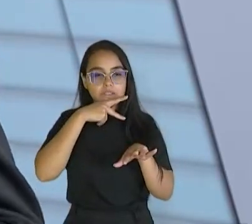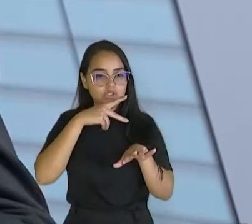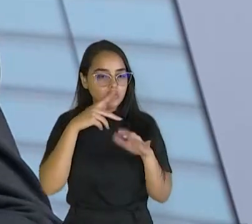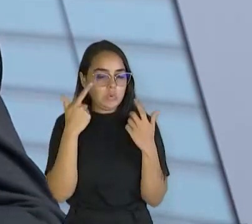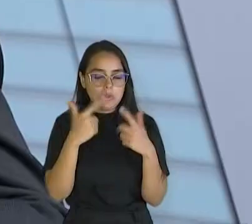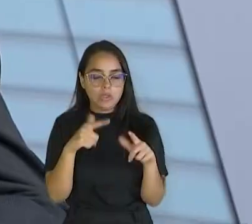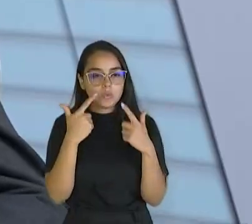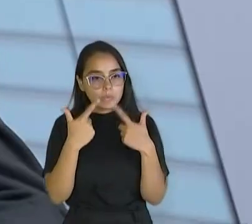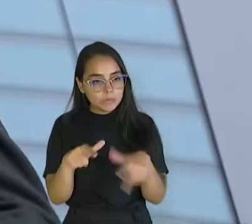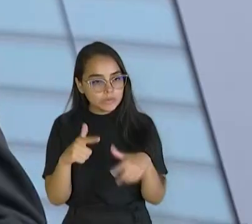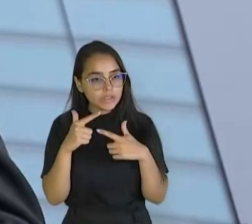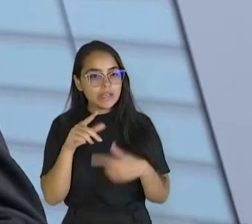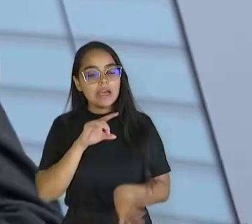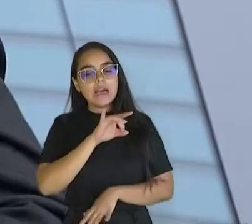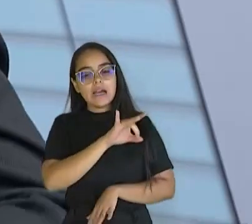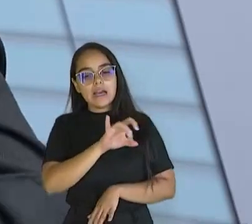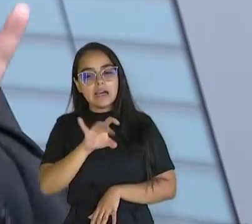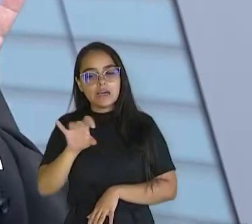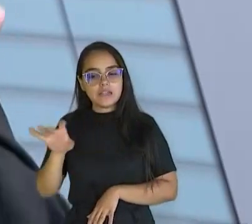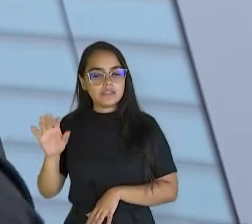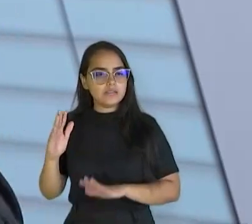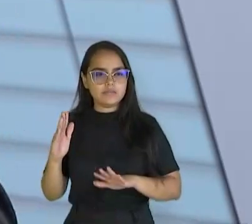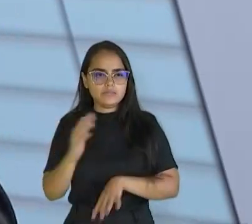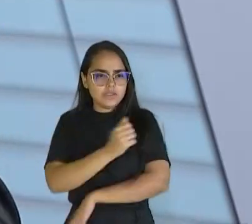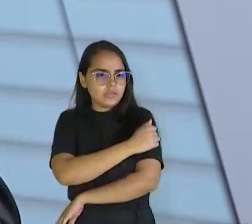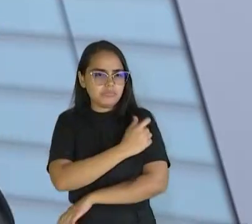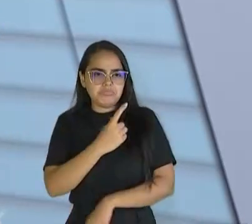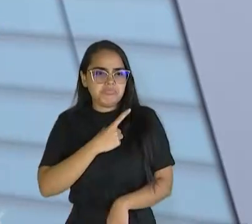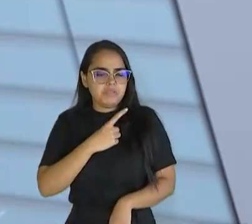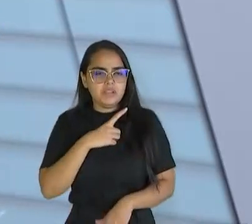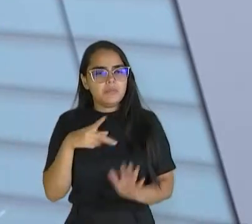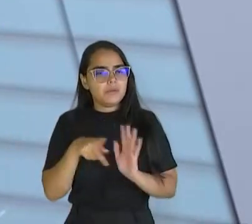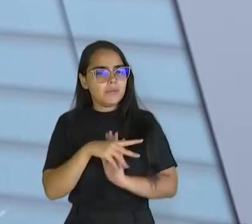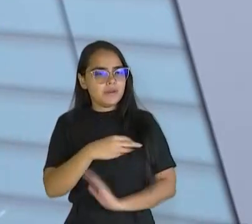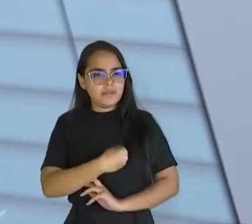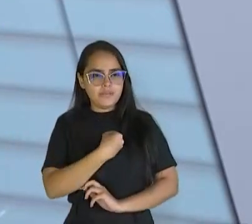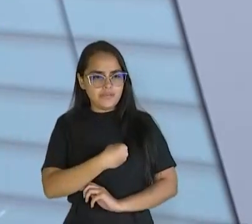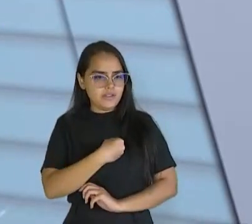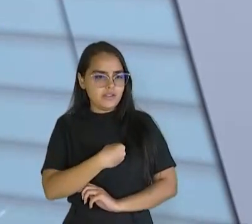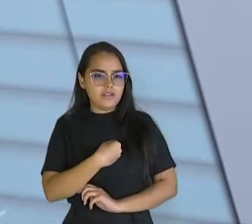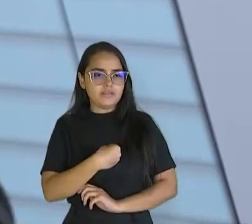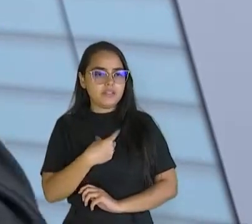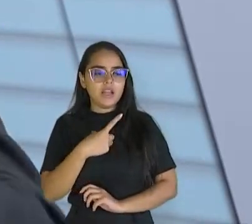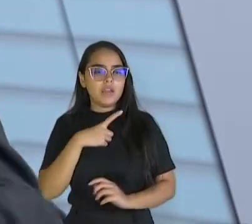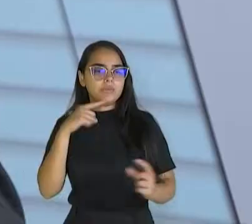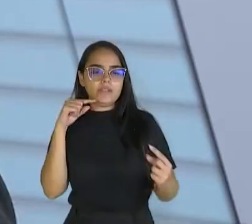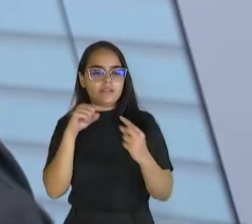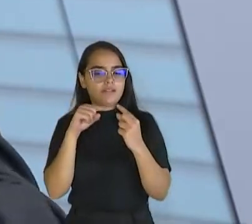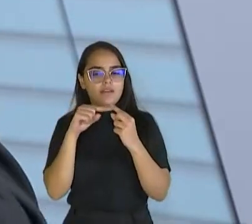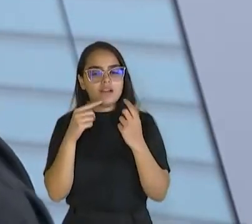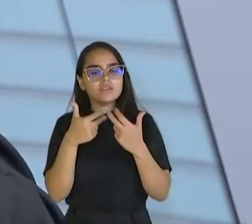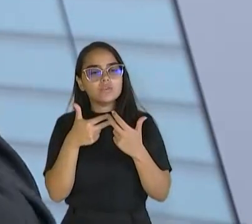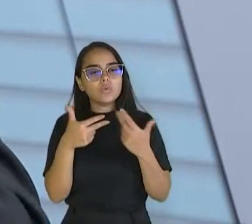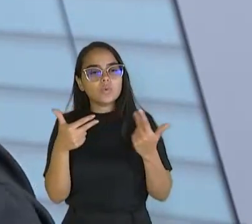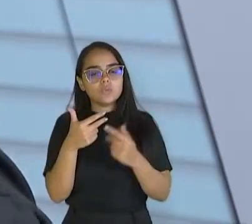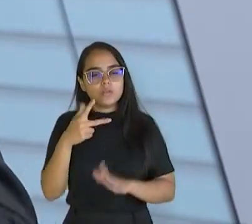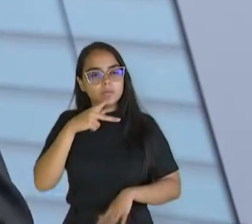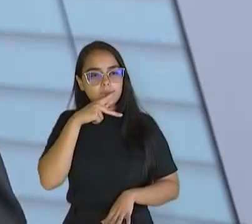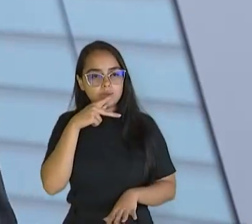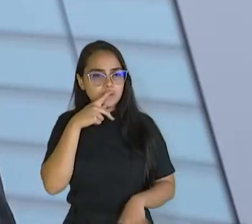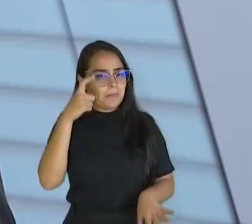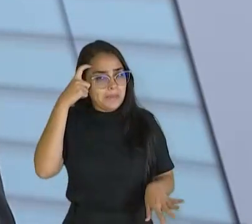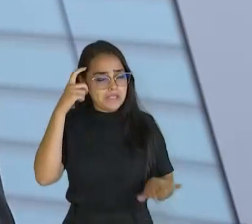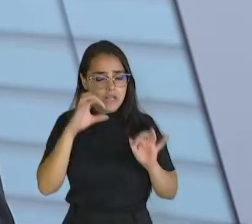né? Cada estudante que tem lá tem a sua vida, né? Exatamente. É livre para pensar do